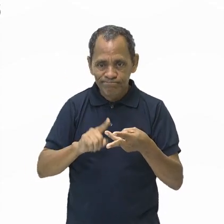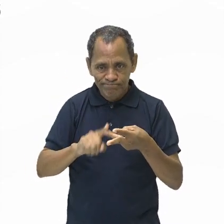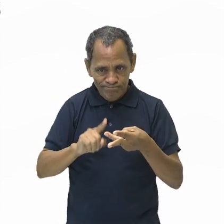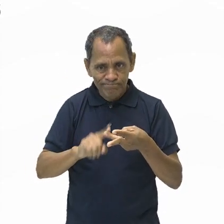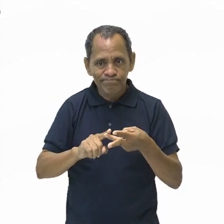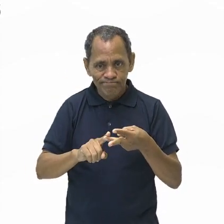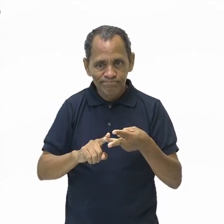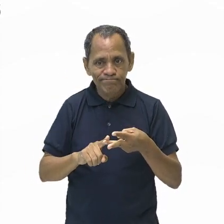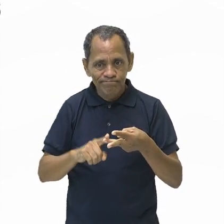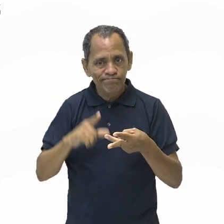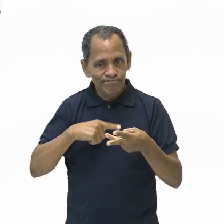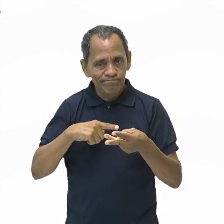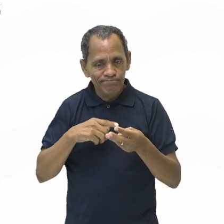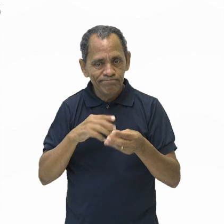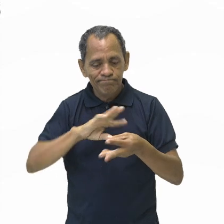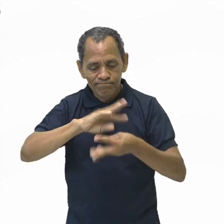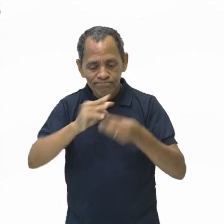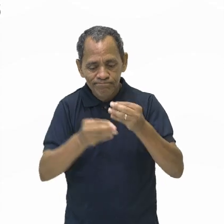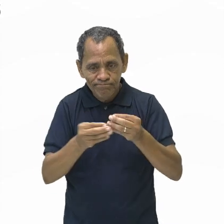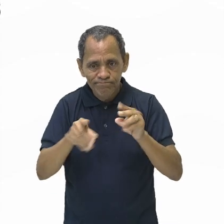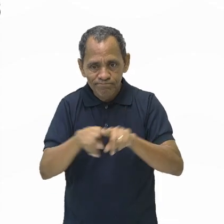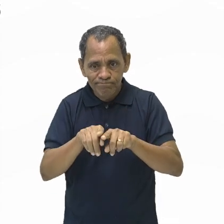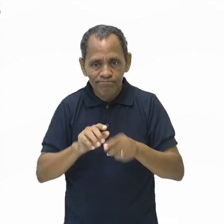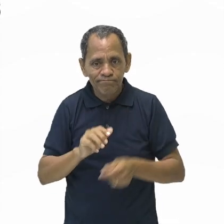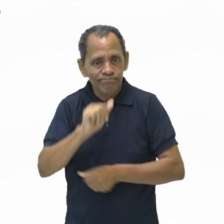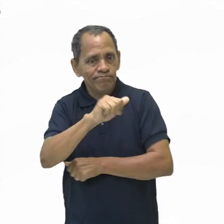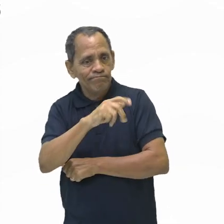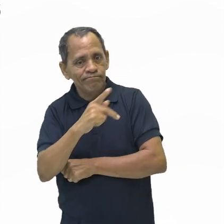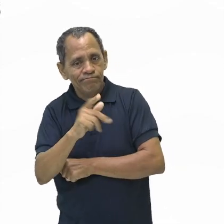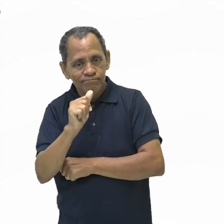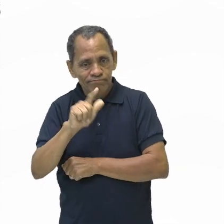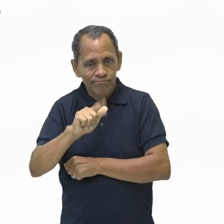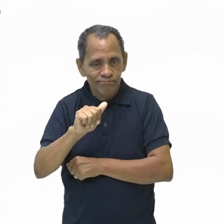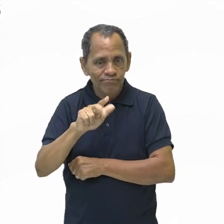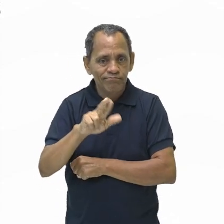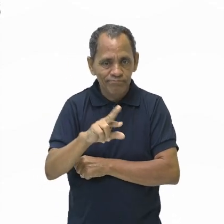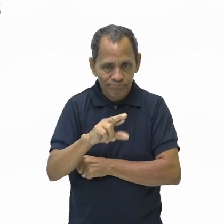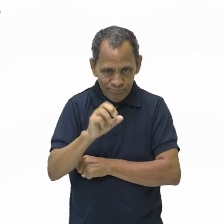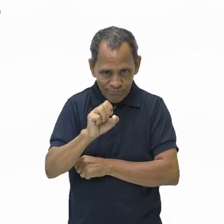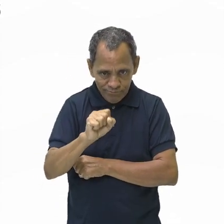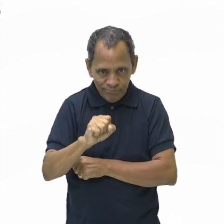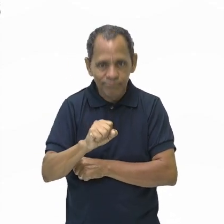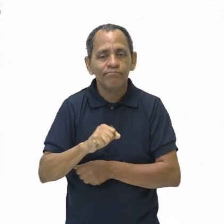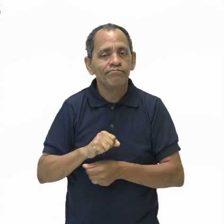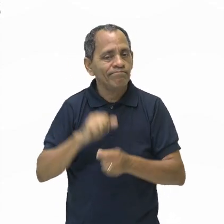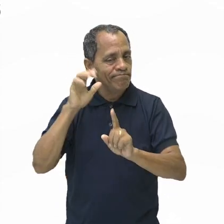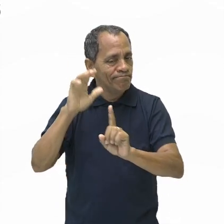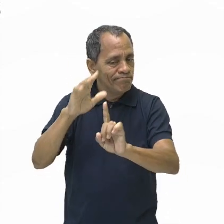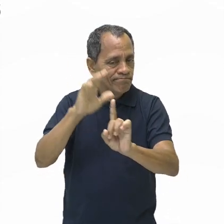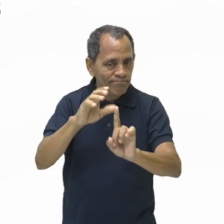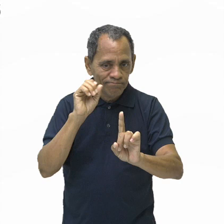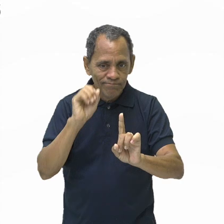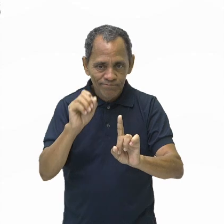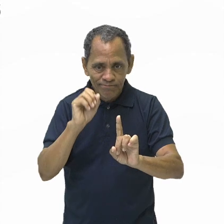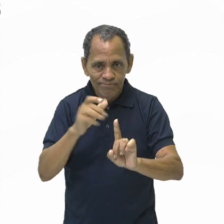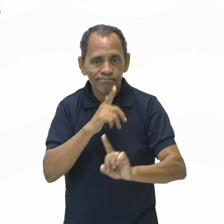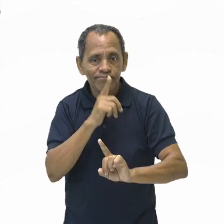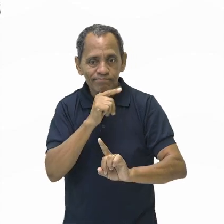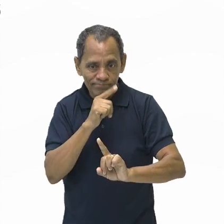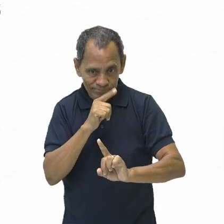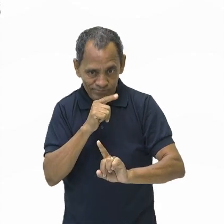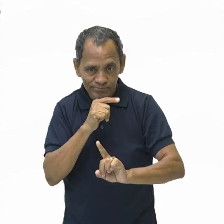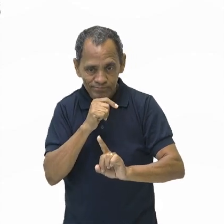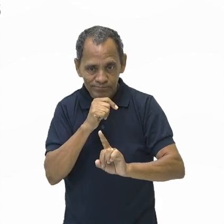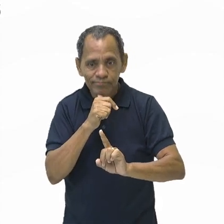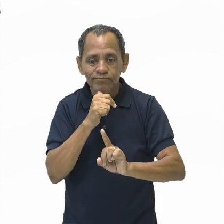temos compostos apolares. Esses compostos apolares vão acabar influenciando ali na água para entrar